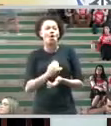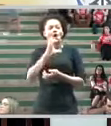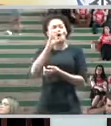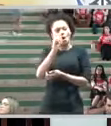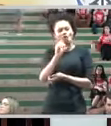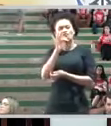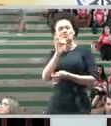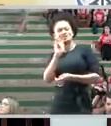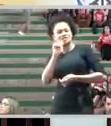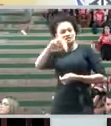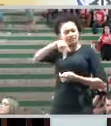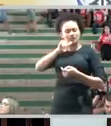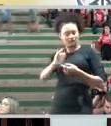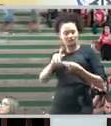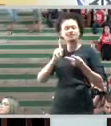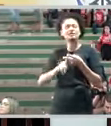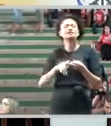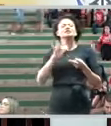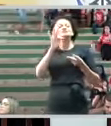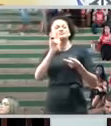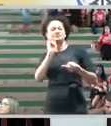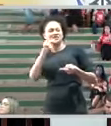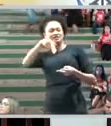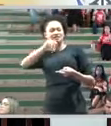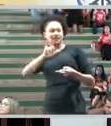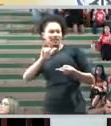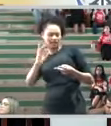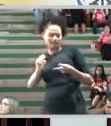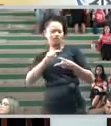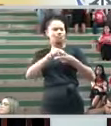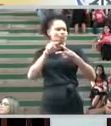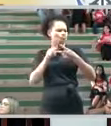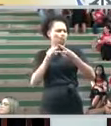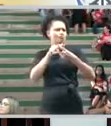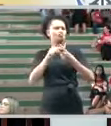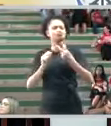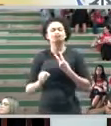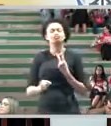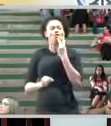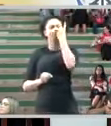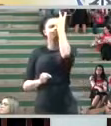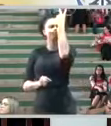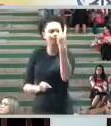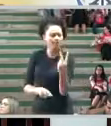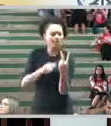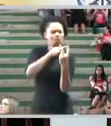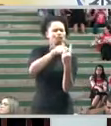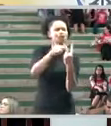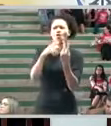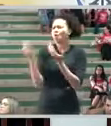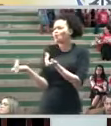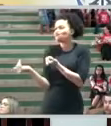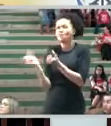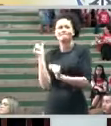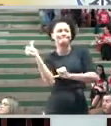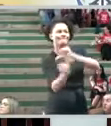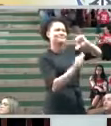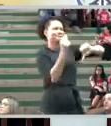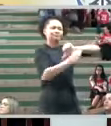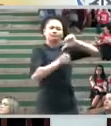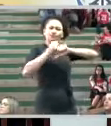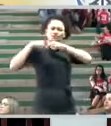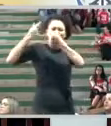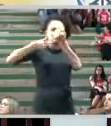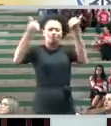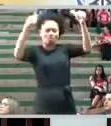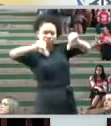Finéias. Vejam que quando Ofni e Finéias, eles entram no cenário, eram dois jovens para mudar uma geração